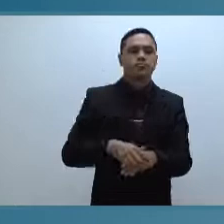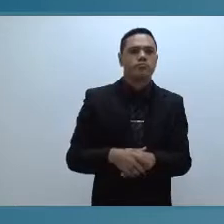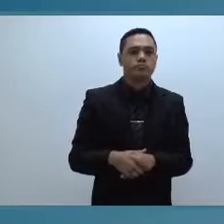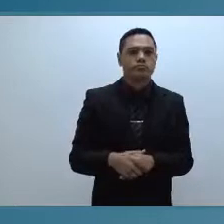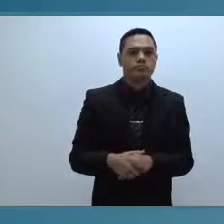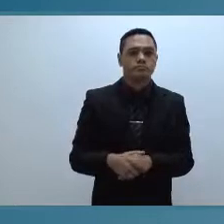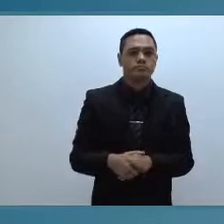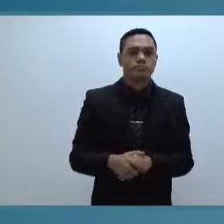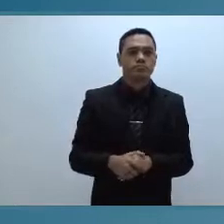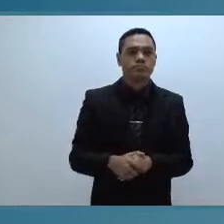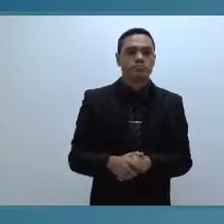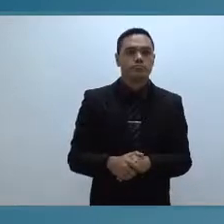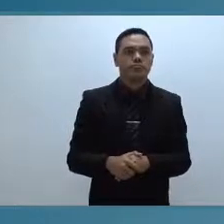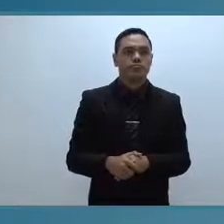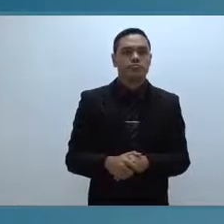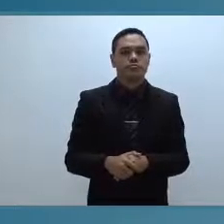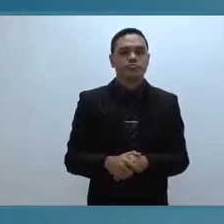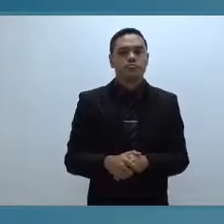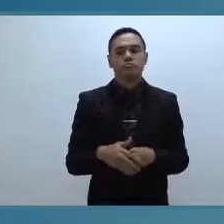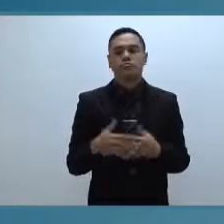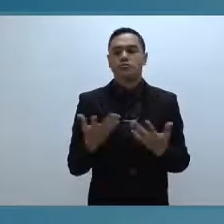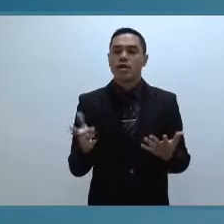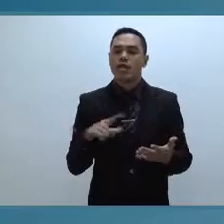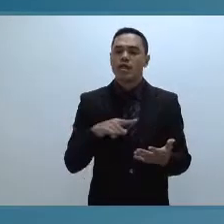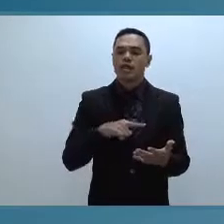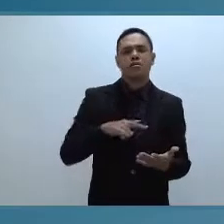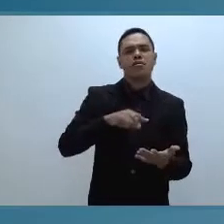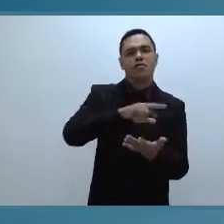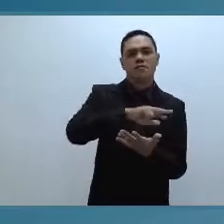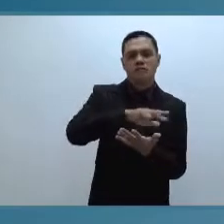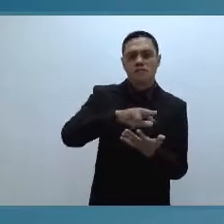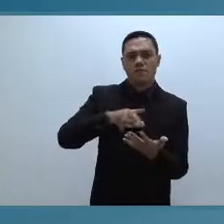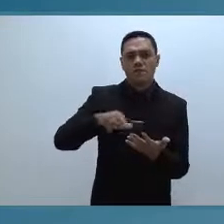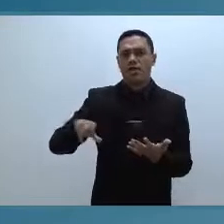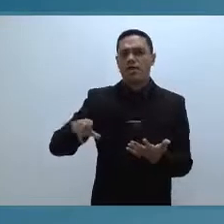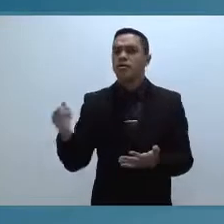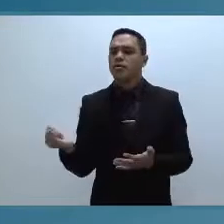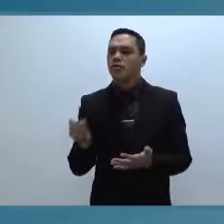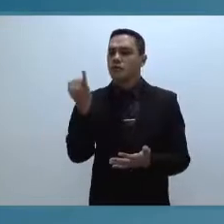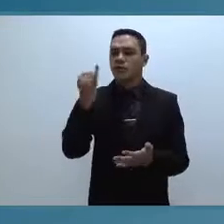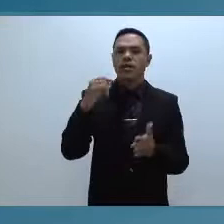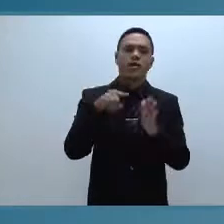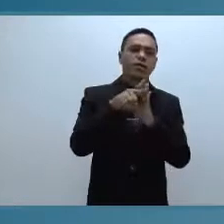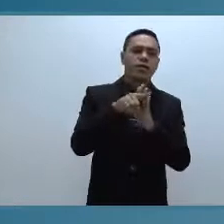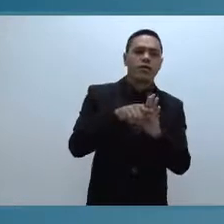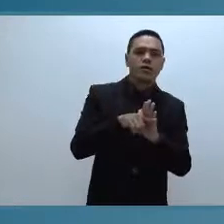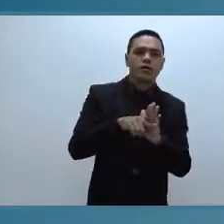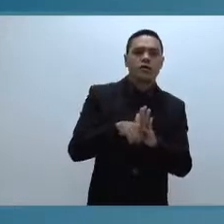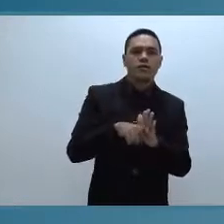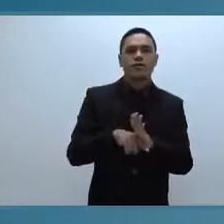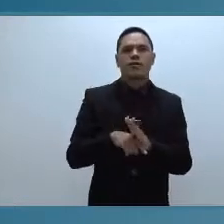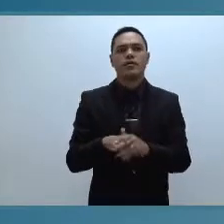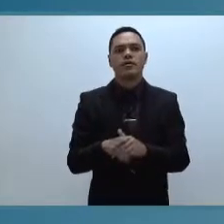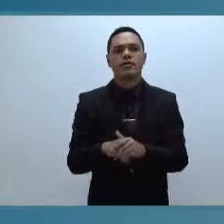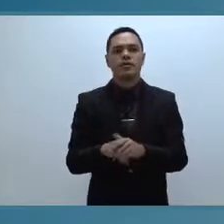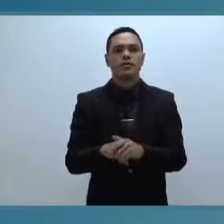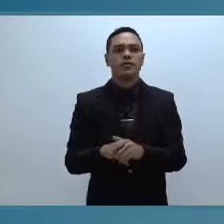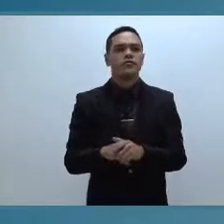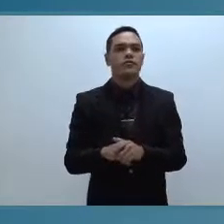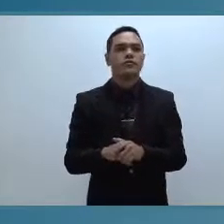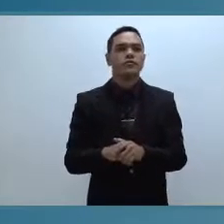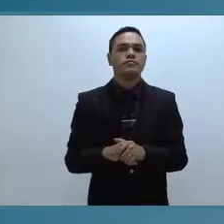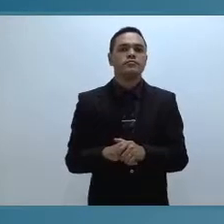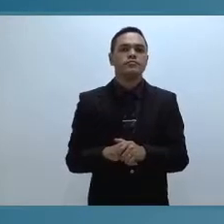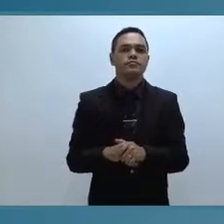sistema gestão judiciária de primeiro grau, o índice de eficiência da unidade judiciária em EJUD, com